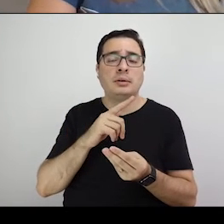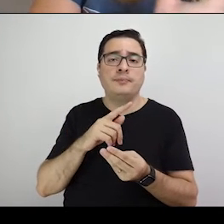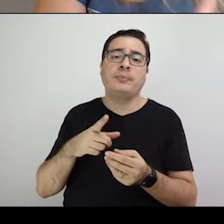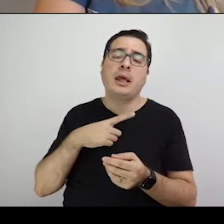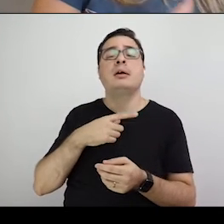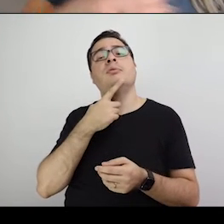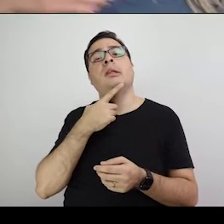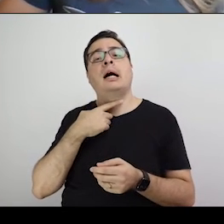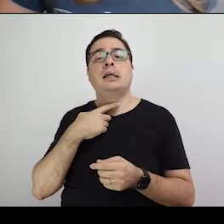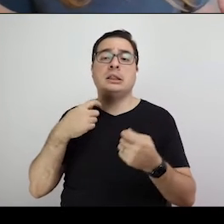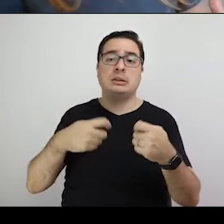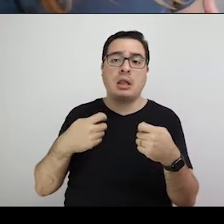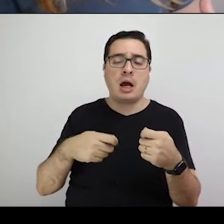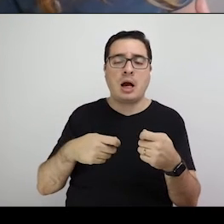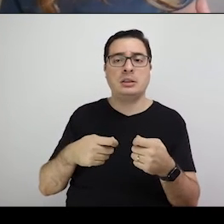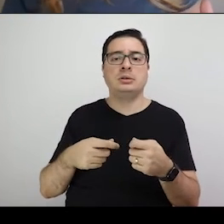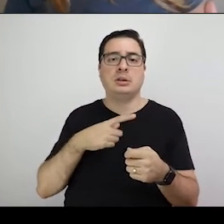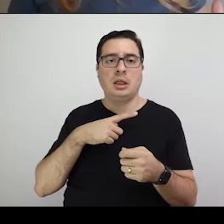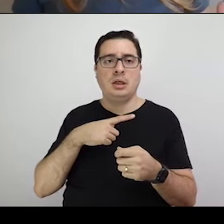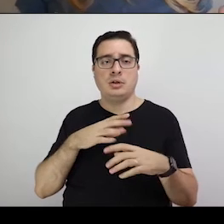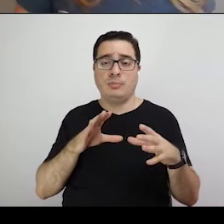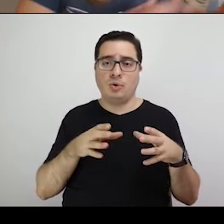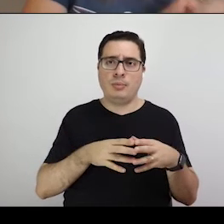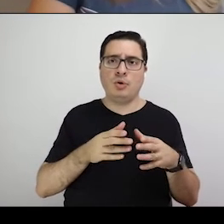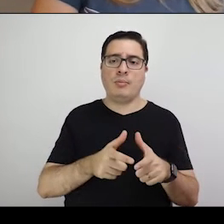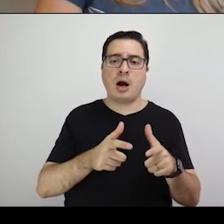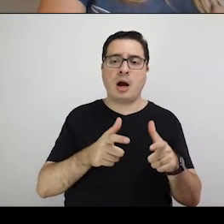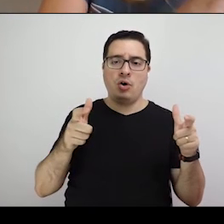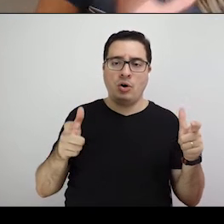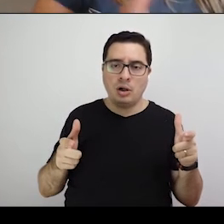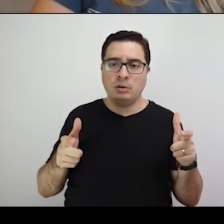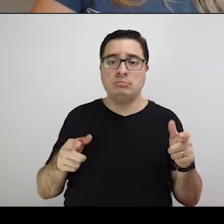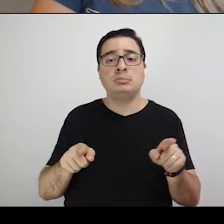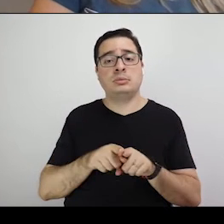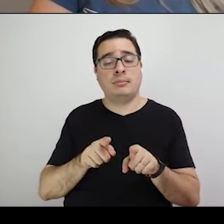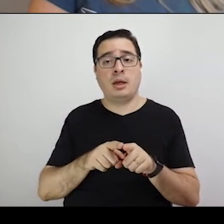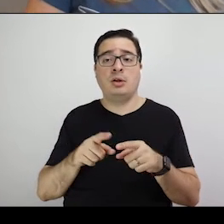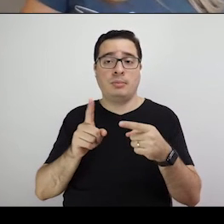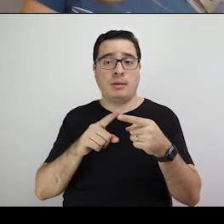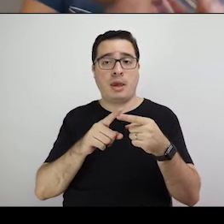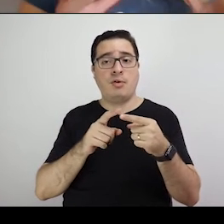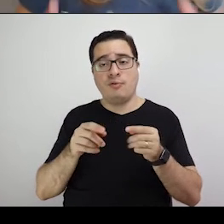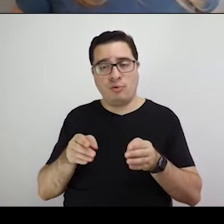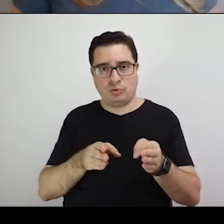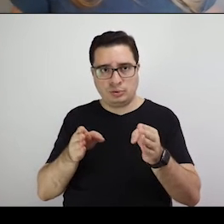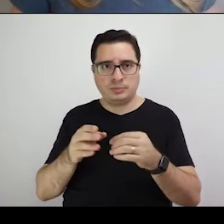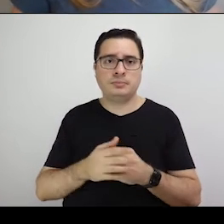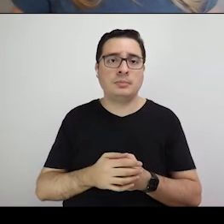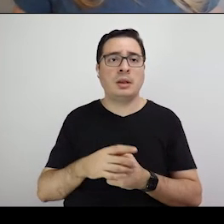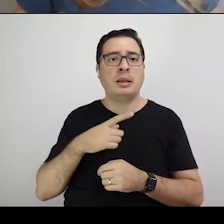desejo, a necessidade de disponibilizar para um público maior, entra no primeiro fluxo. Tem a fase